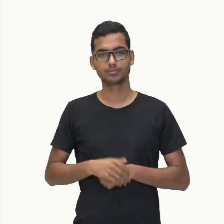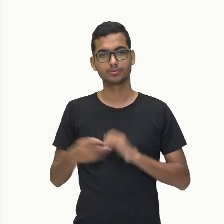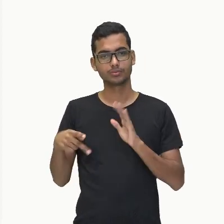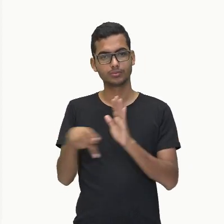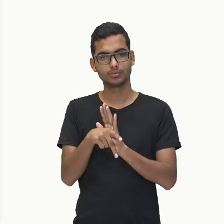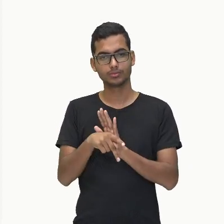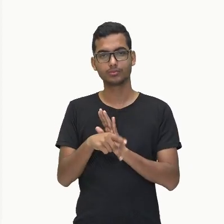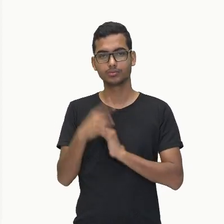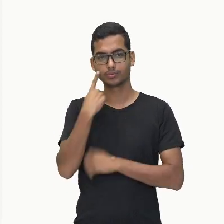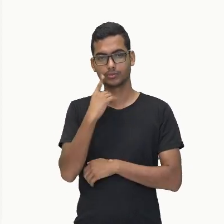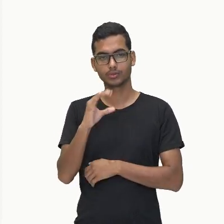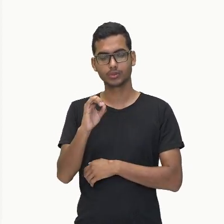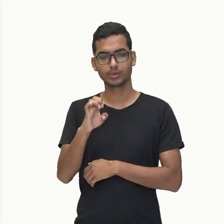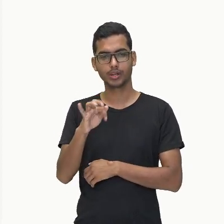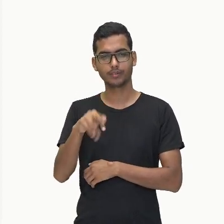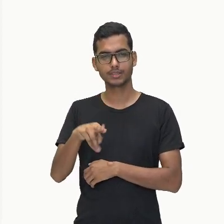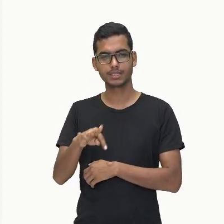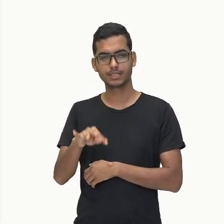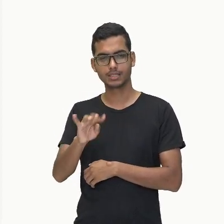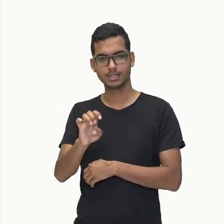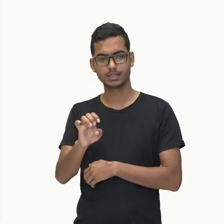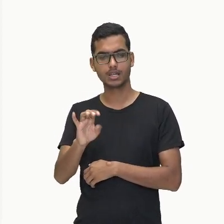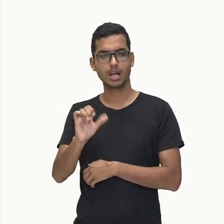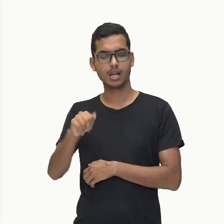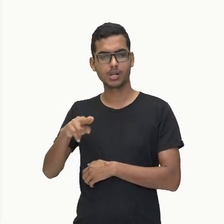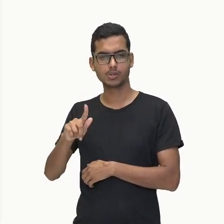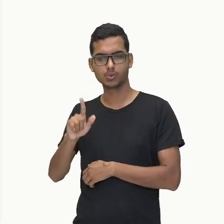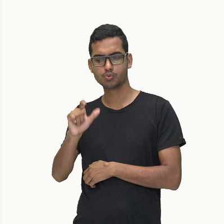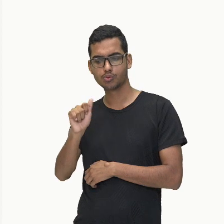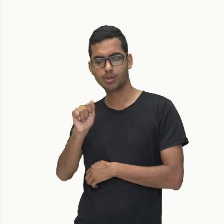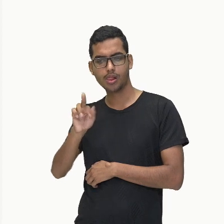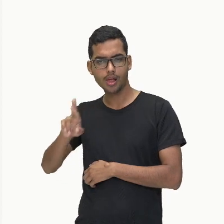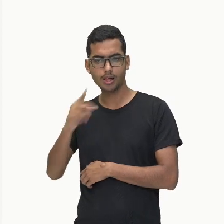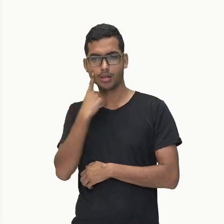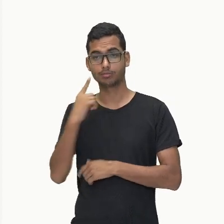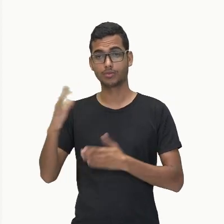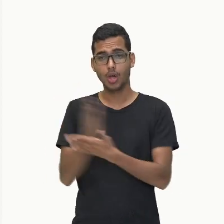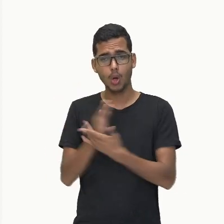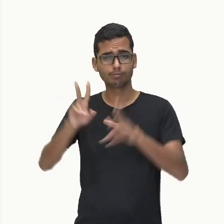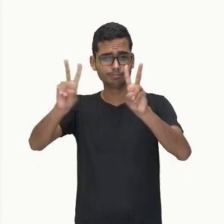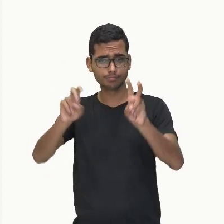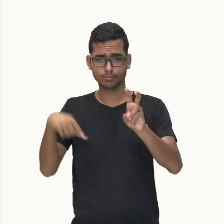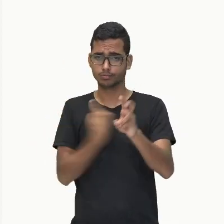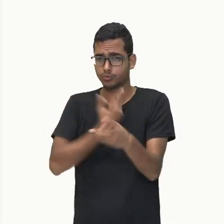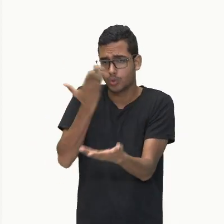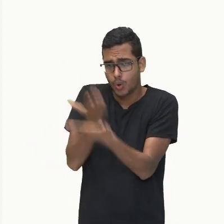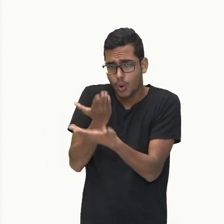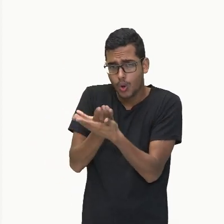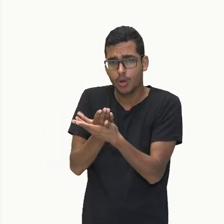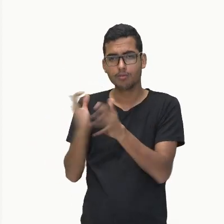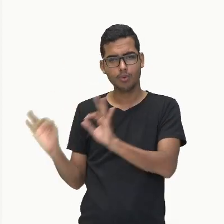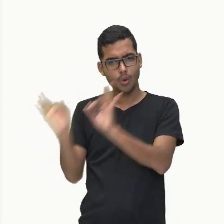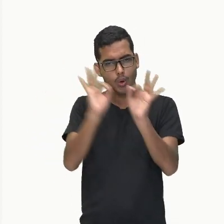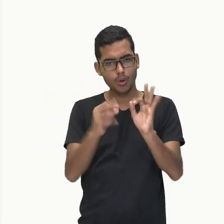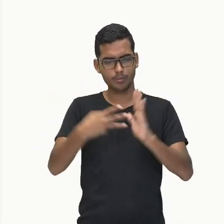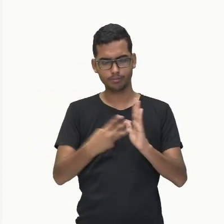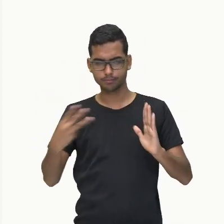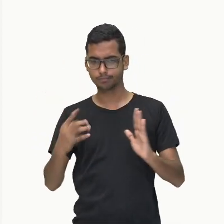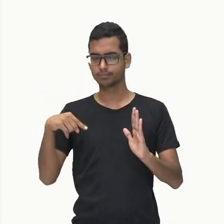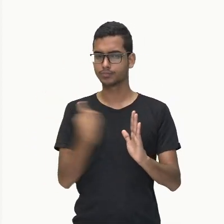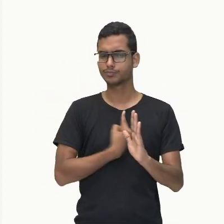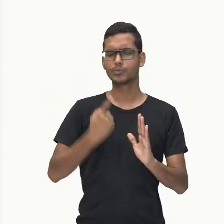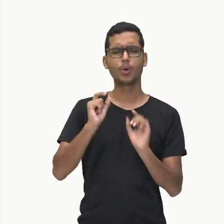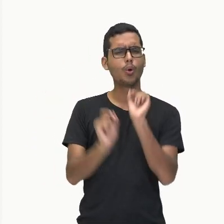tá bom? Então, esse foi só alguns dos temas que nós abordamos aqui na unidade 3, só para a